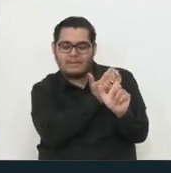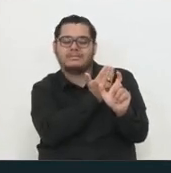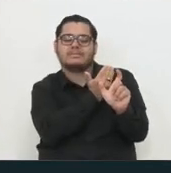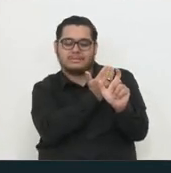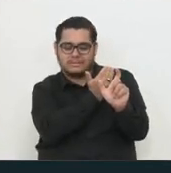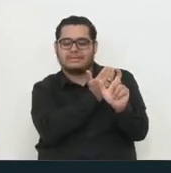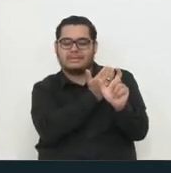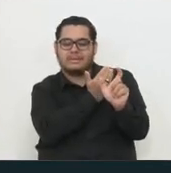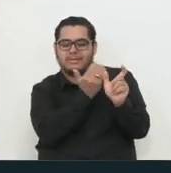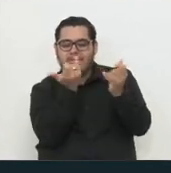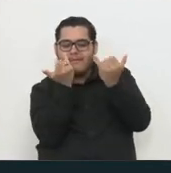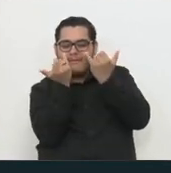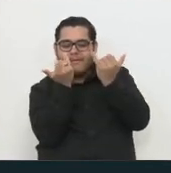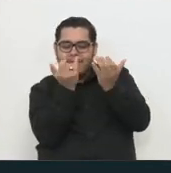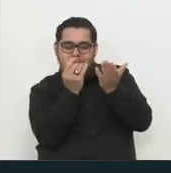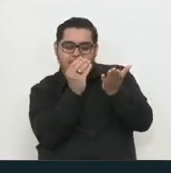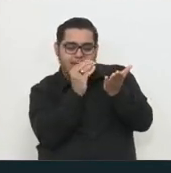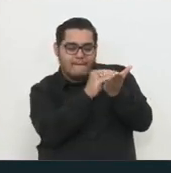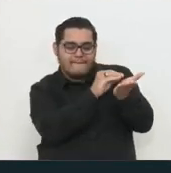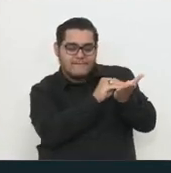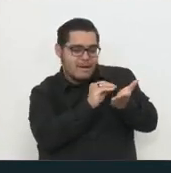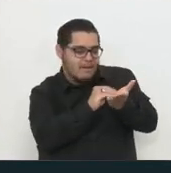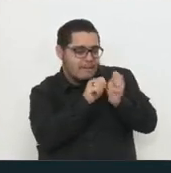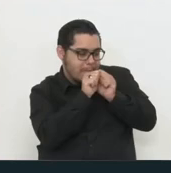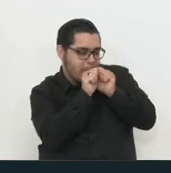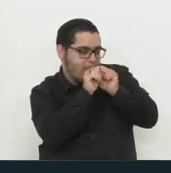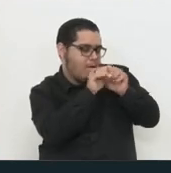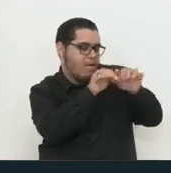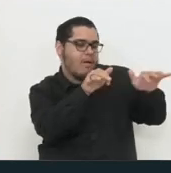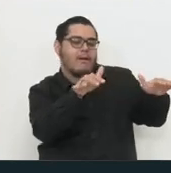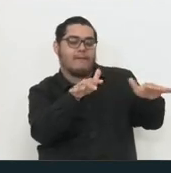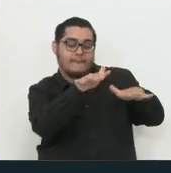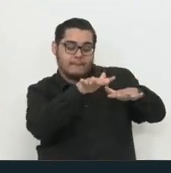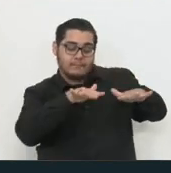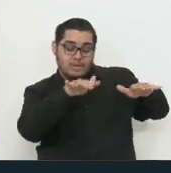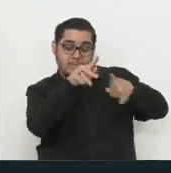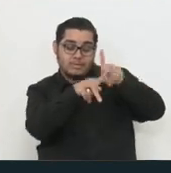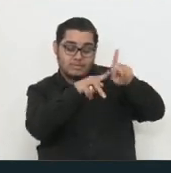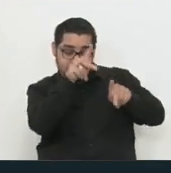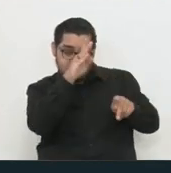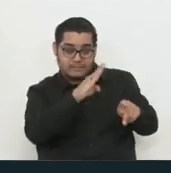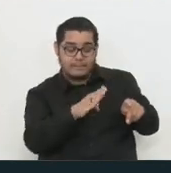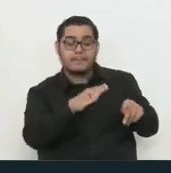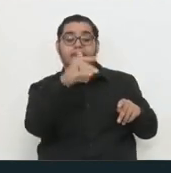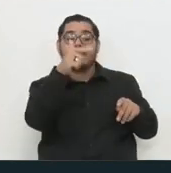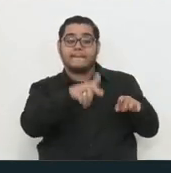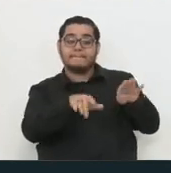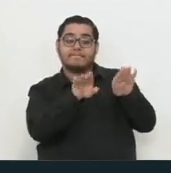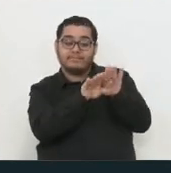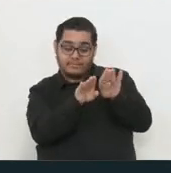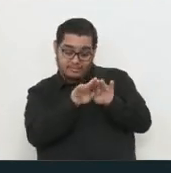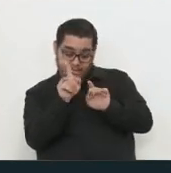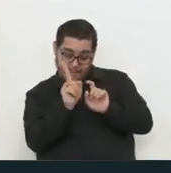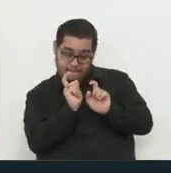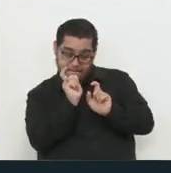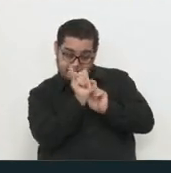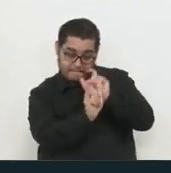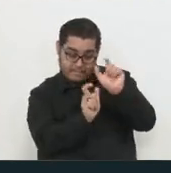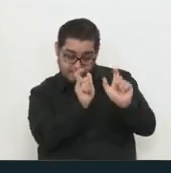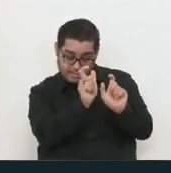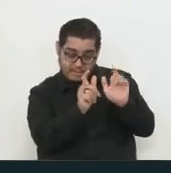desinformação entre a população brasileira considerando também que as agressões transfóbicas demonstram